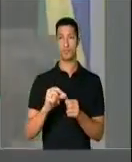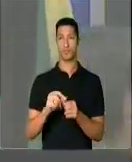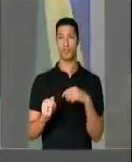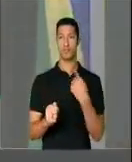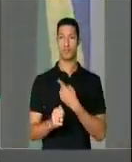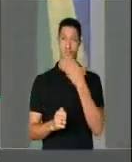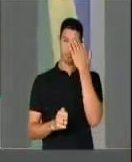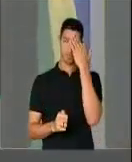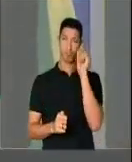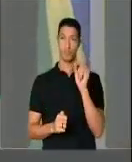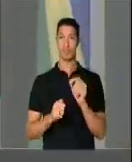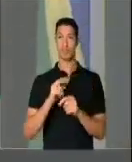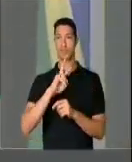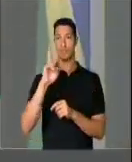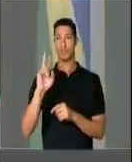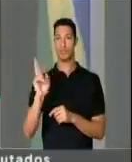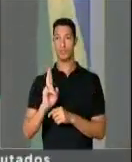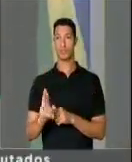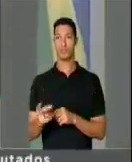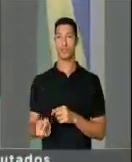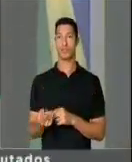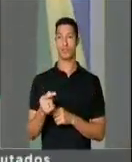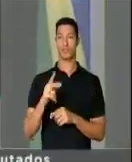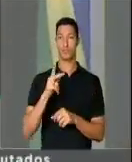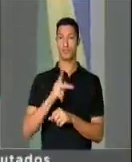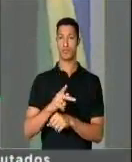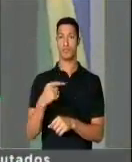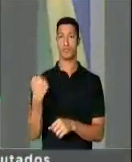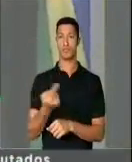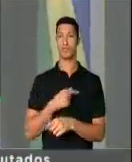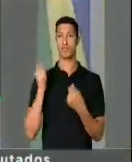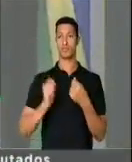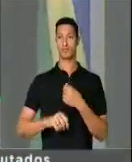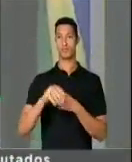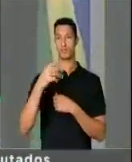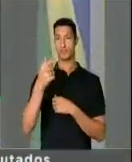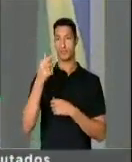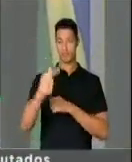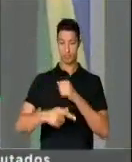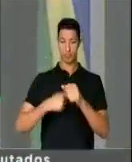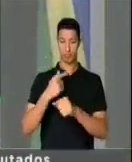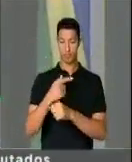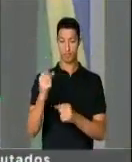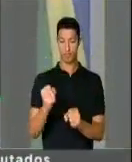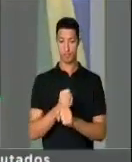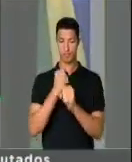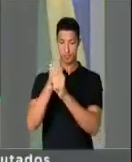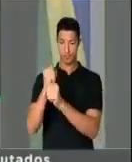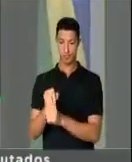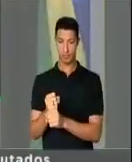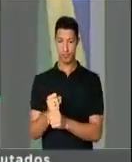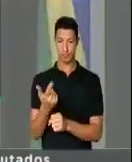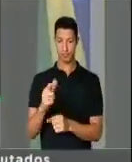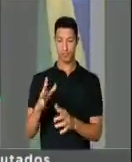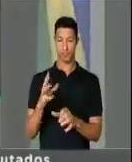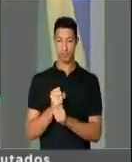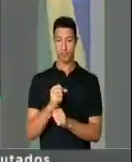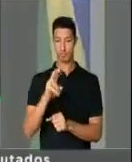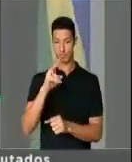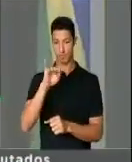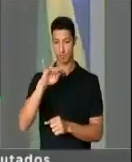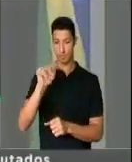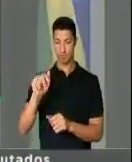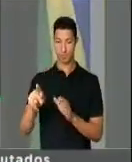feito. Nós sabemos que a cada real gasto na prevenção economiza-se 7 depois na reconstrução. E sem contar as